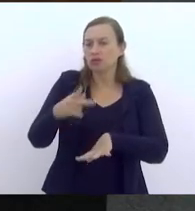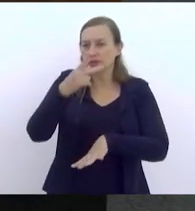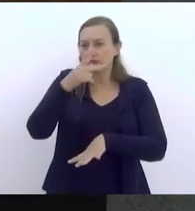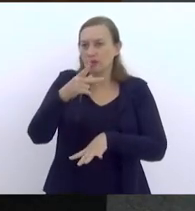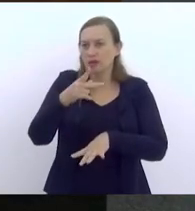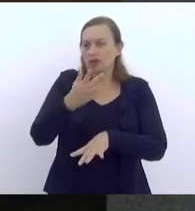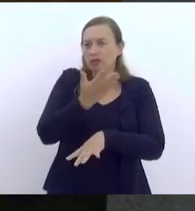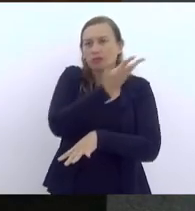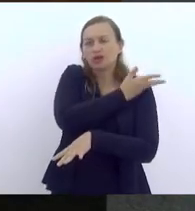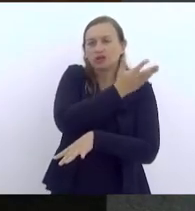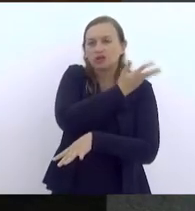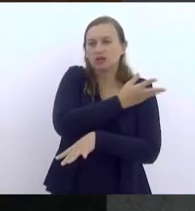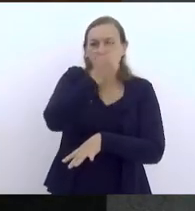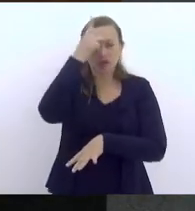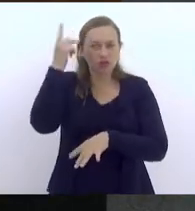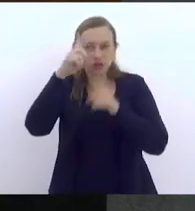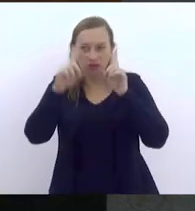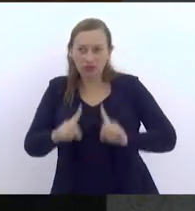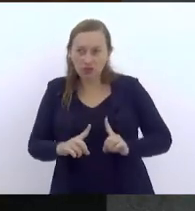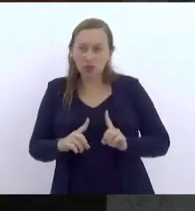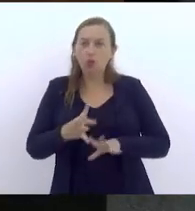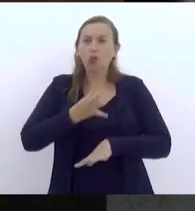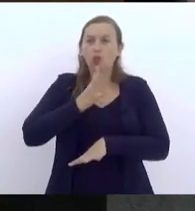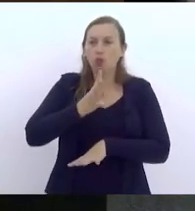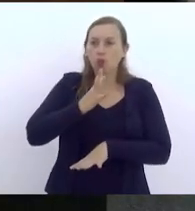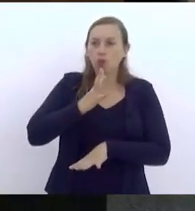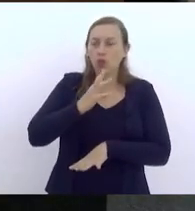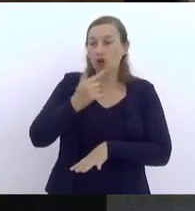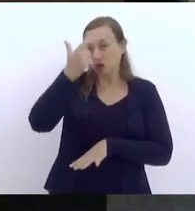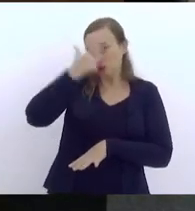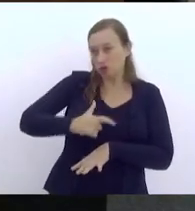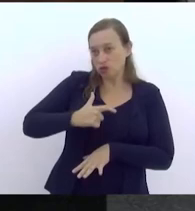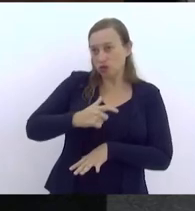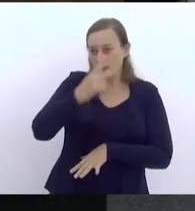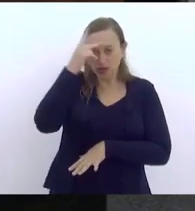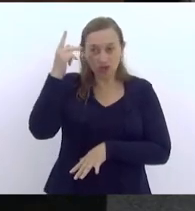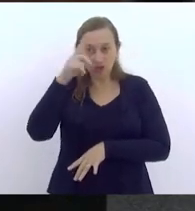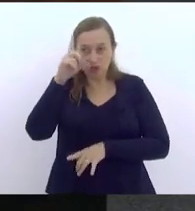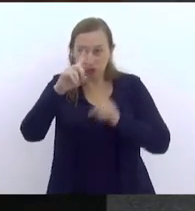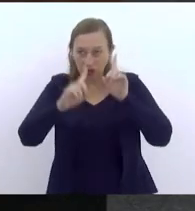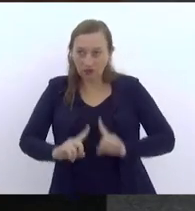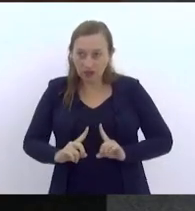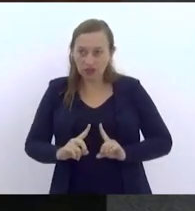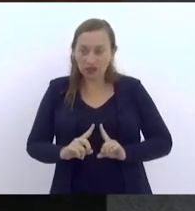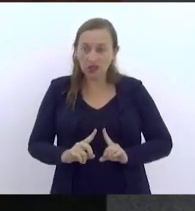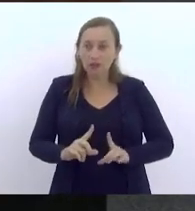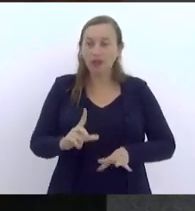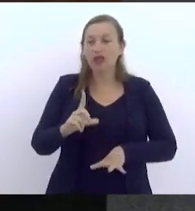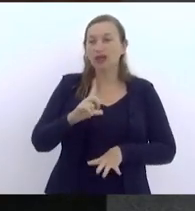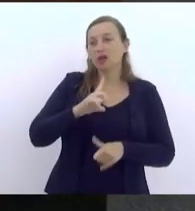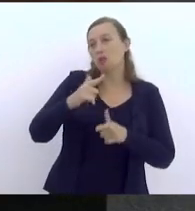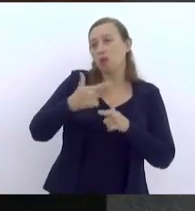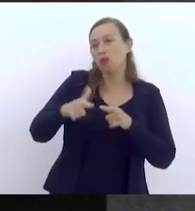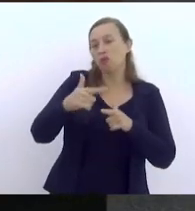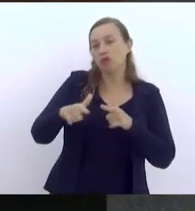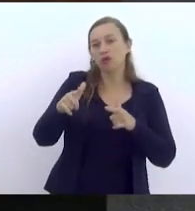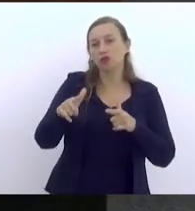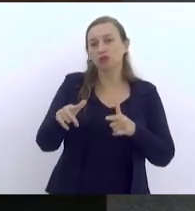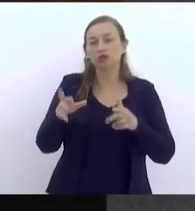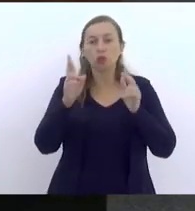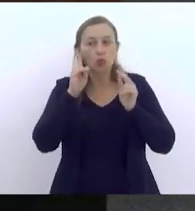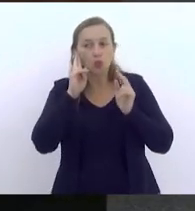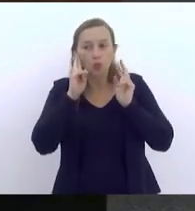deficiência, que conheço, inclusive na minha própria pele, que eu sou uma pessoa com deficiência, uma pessoa que tem problemas